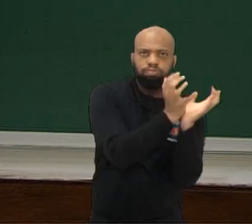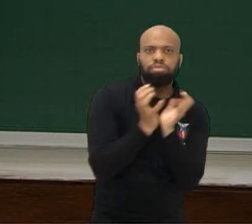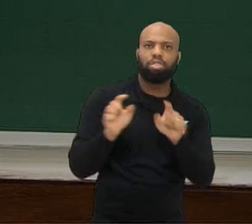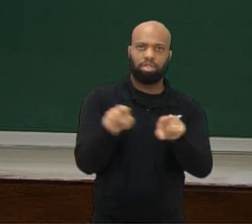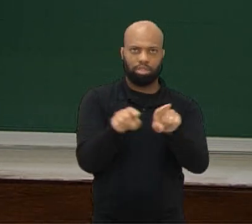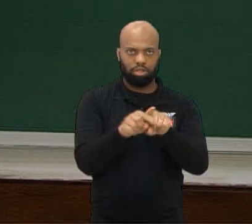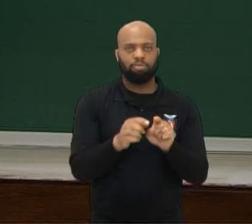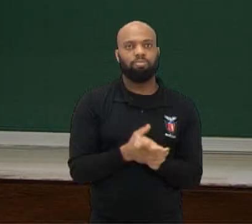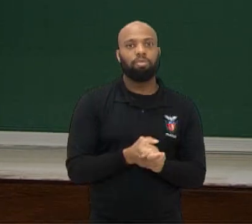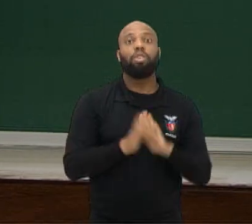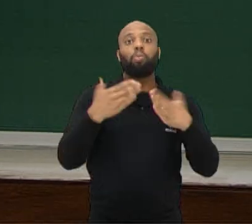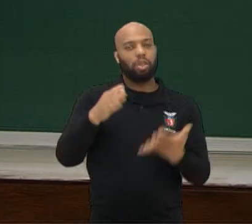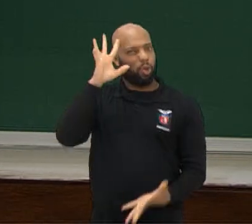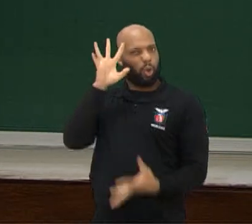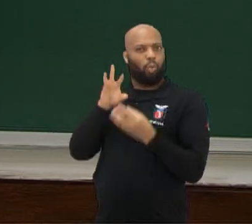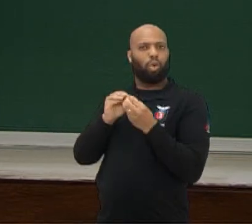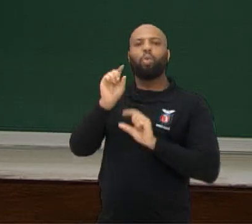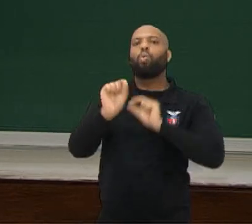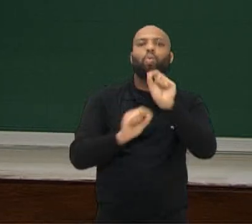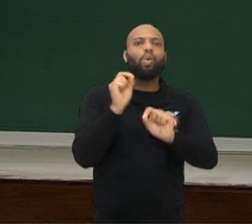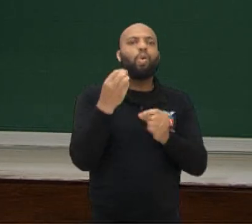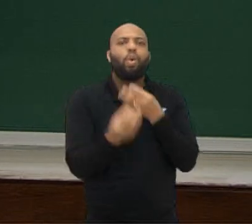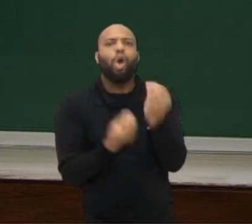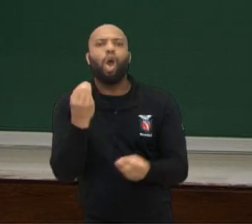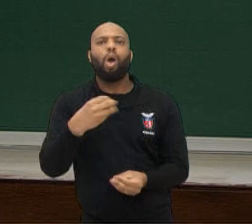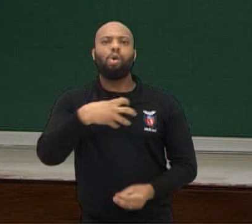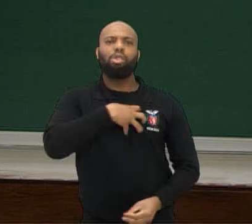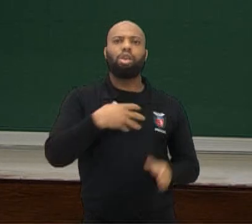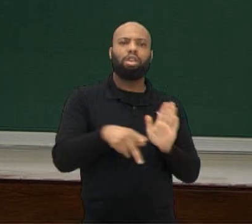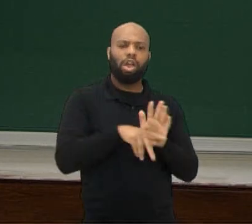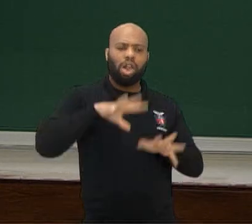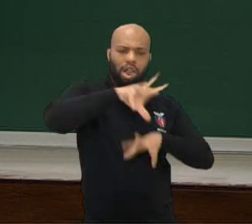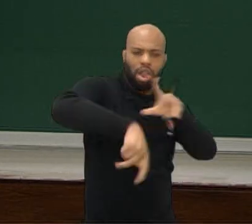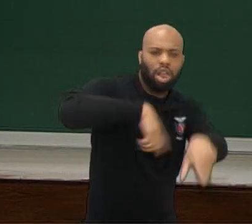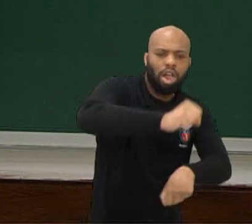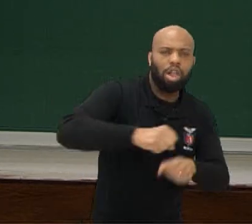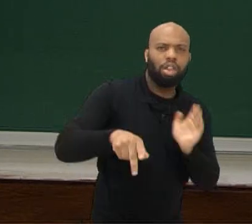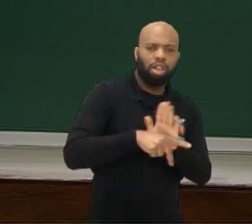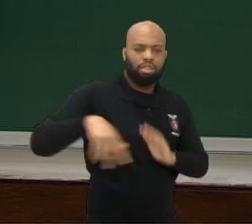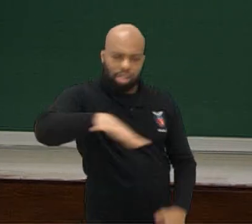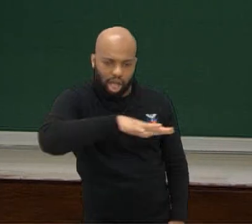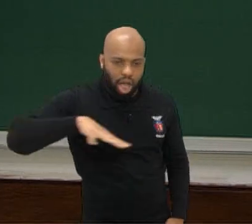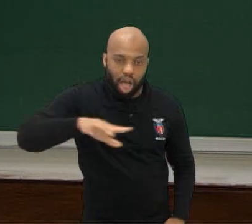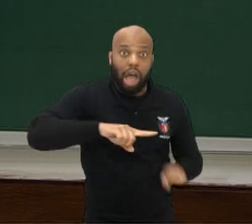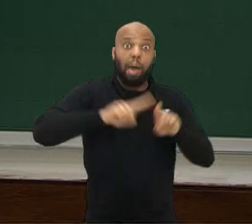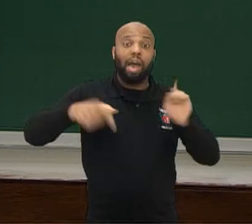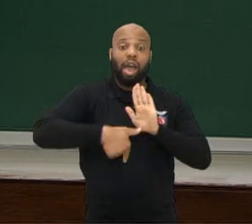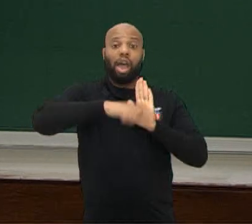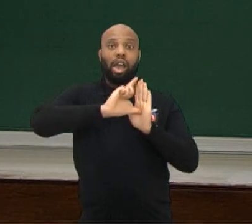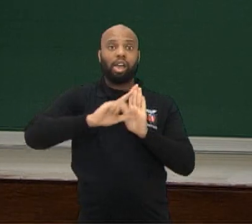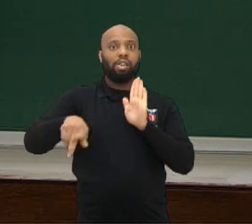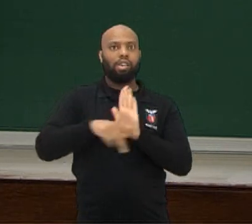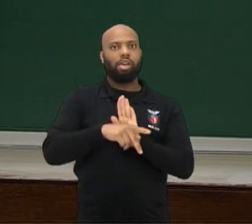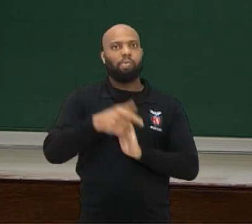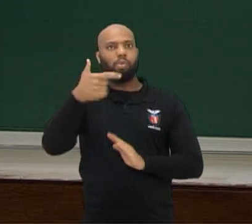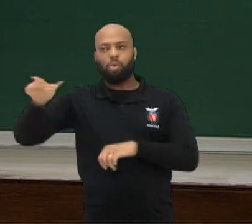Então, entendendo um pouquinho como era a ocupação dessas áreas antes da chegada dos